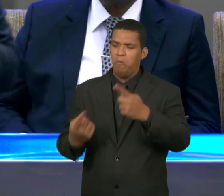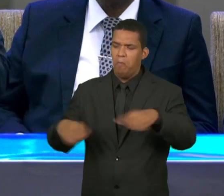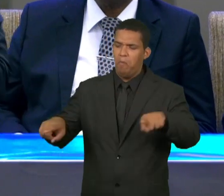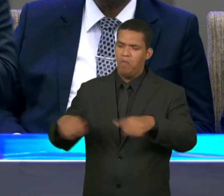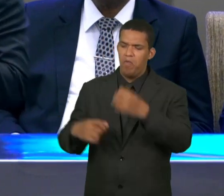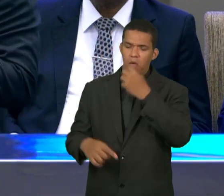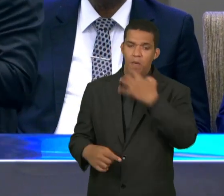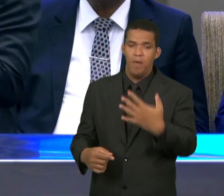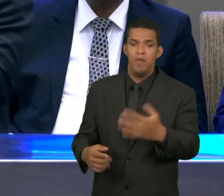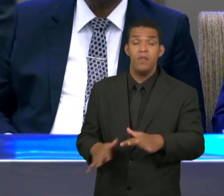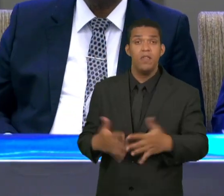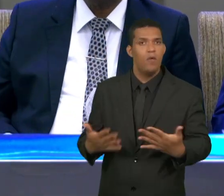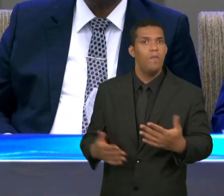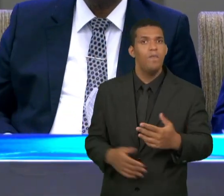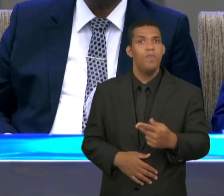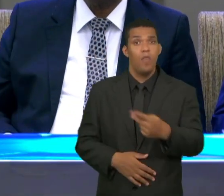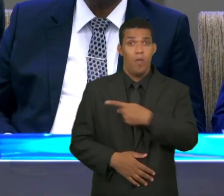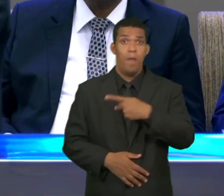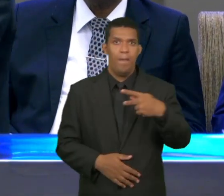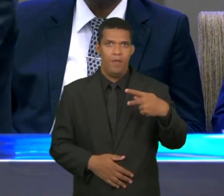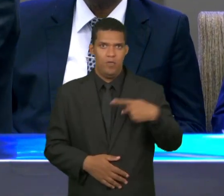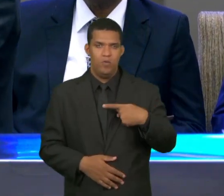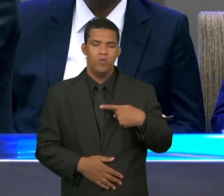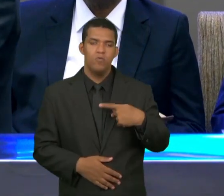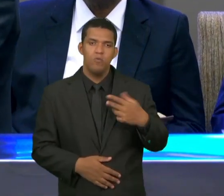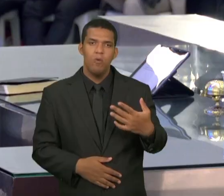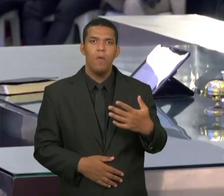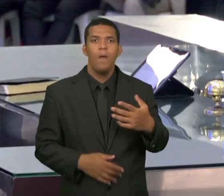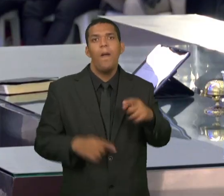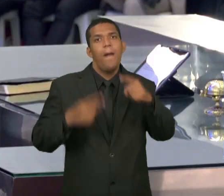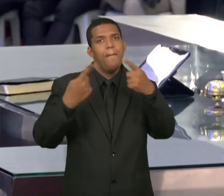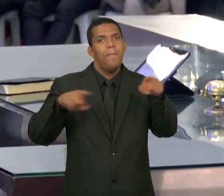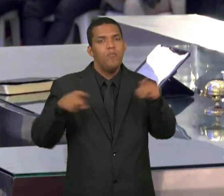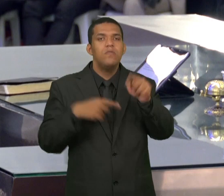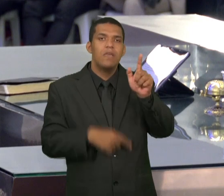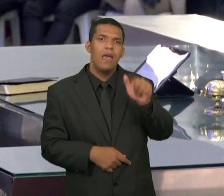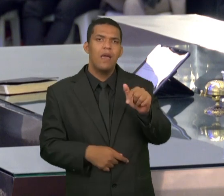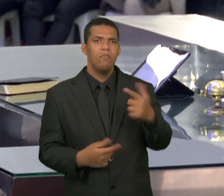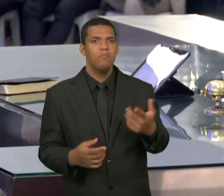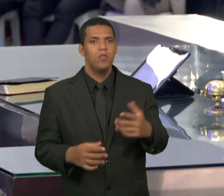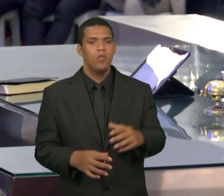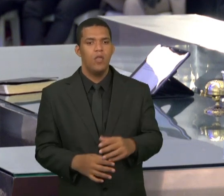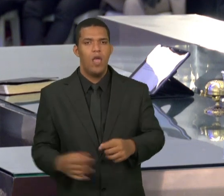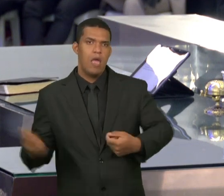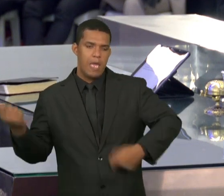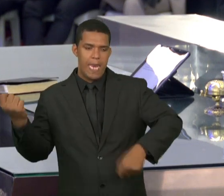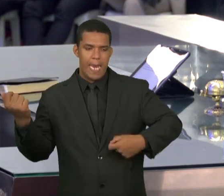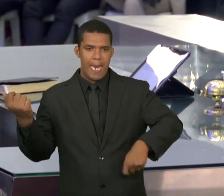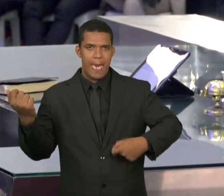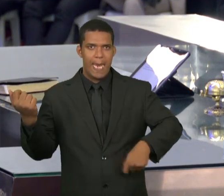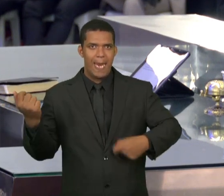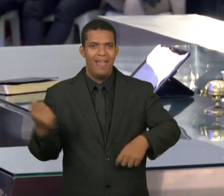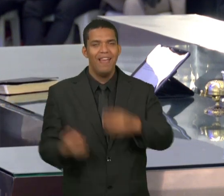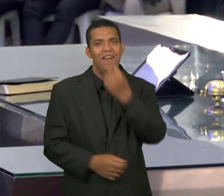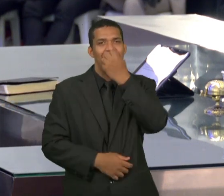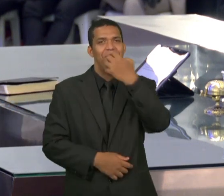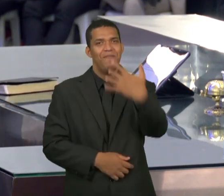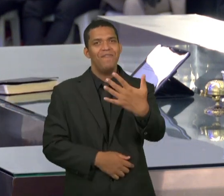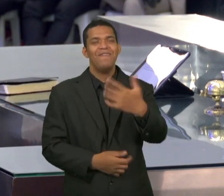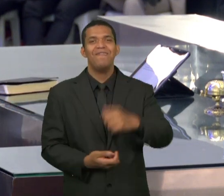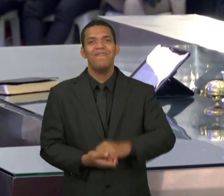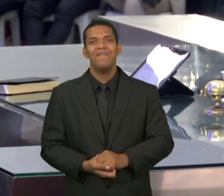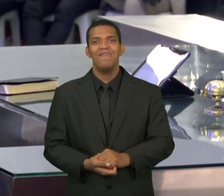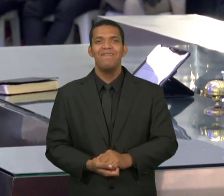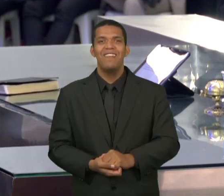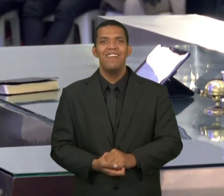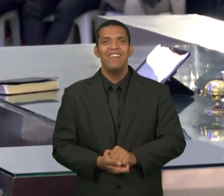O pastor de Aaron era músico e tocava muito bem a guitarra. Deus preparou